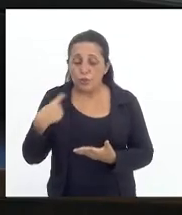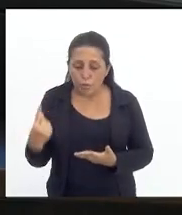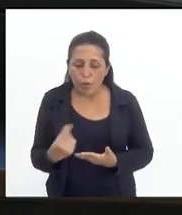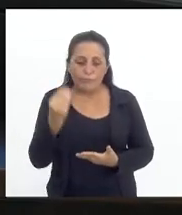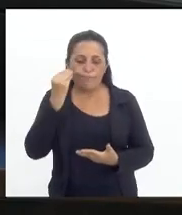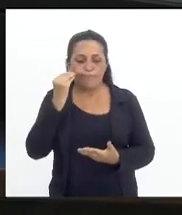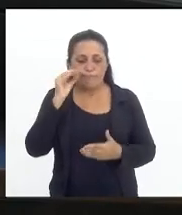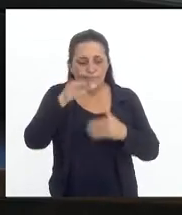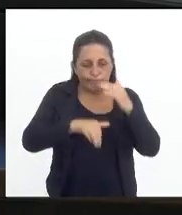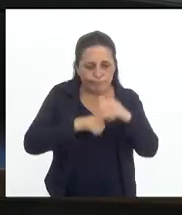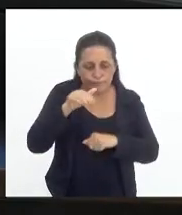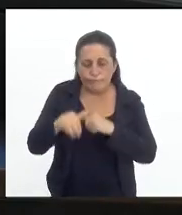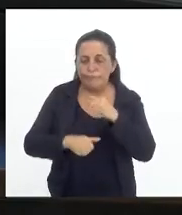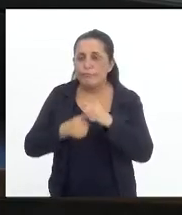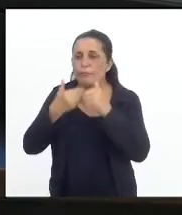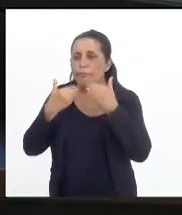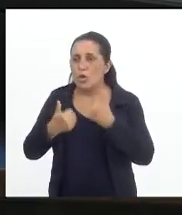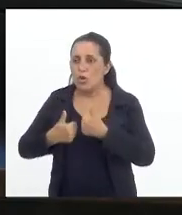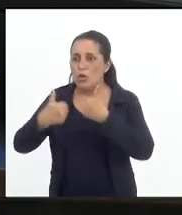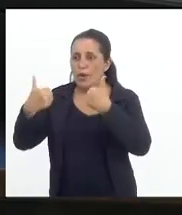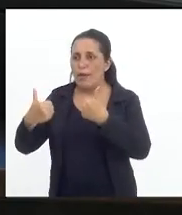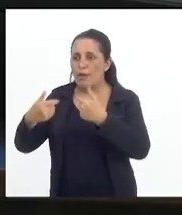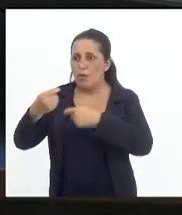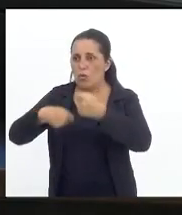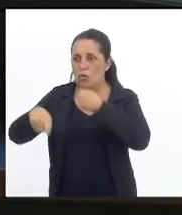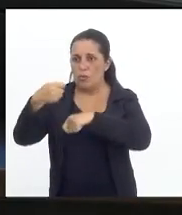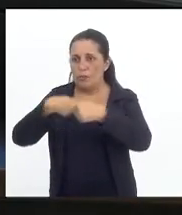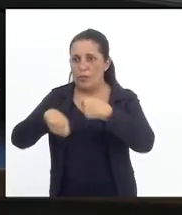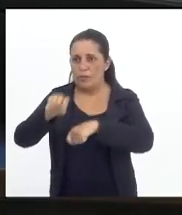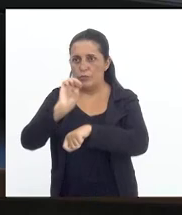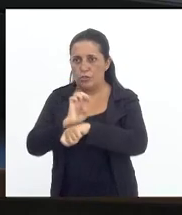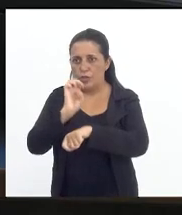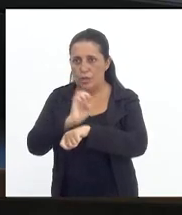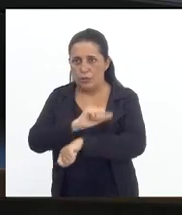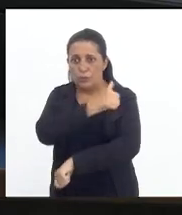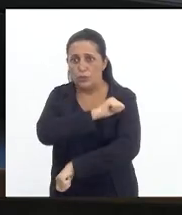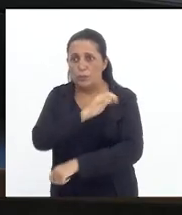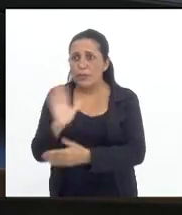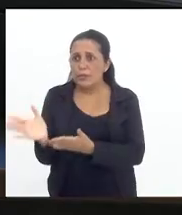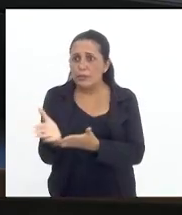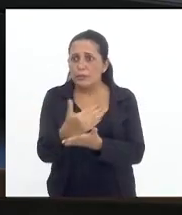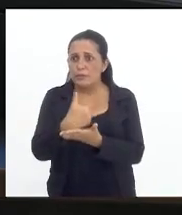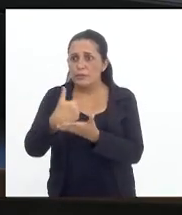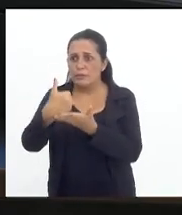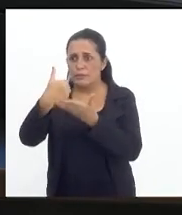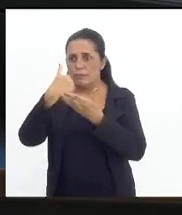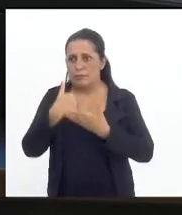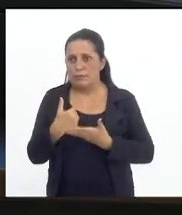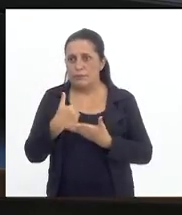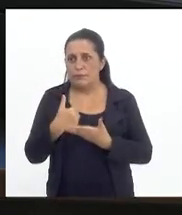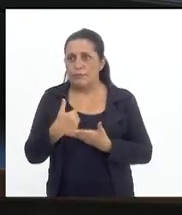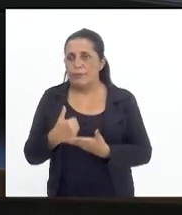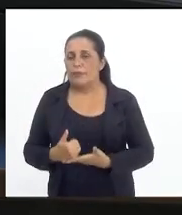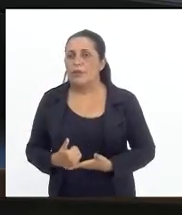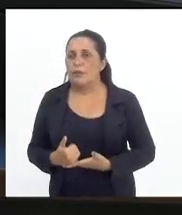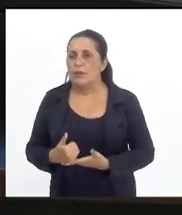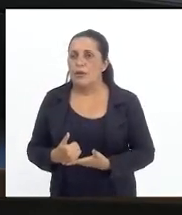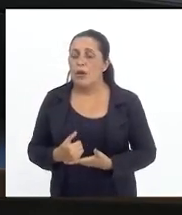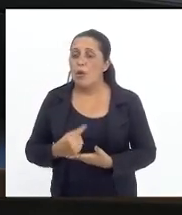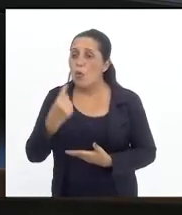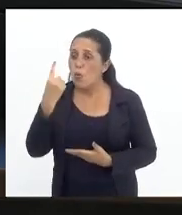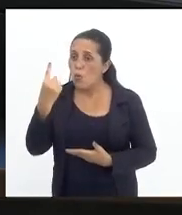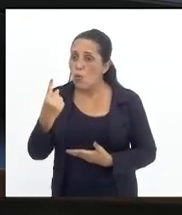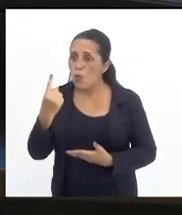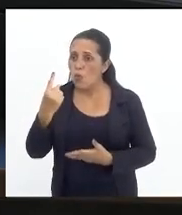é melhorar a economia do estado para que a gente possa ter arrecadação e mais um dado que não é apenas